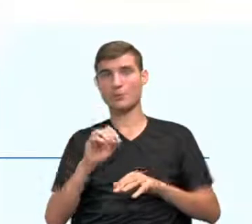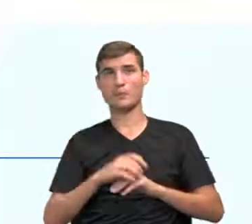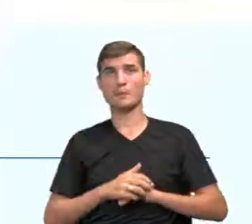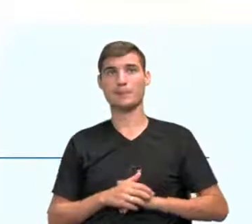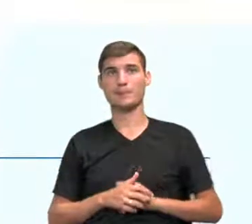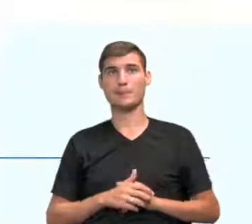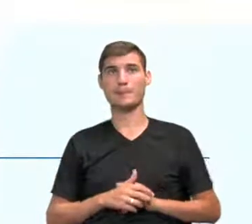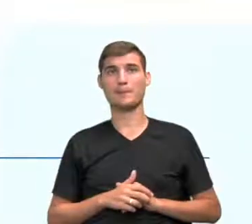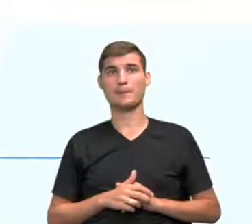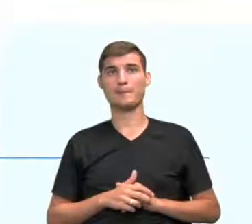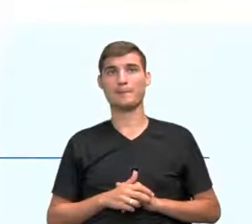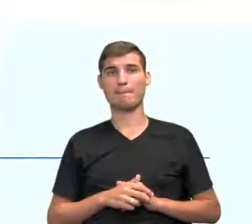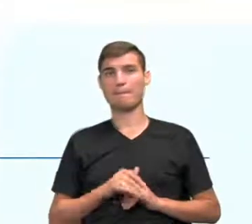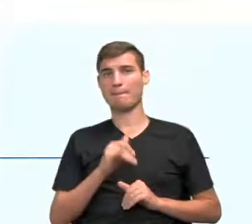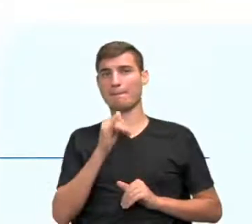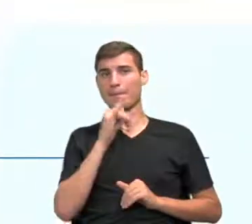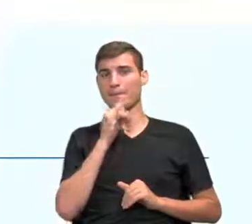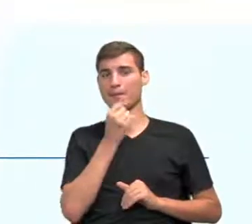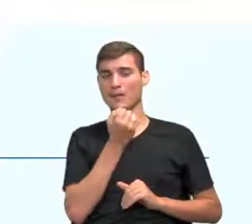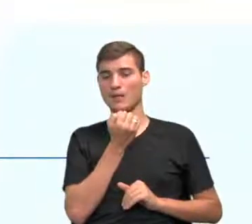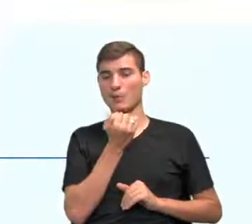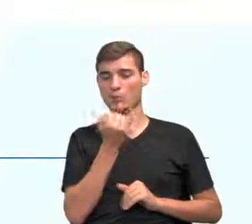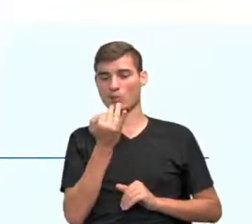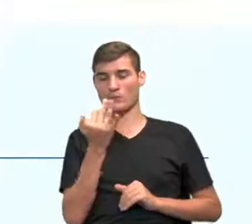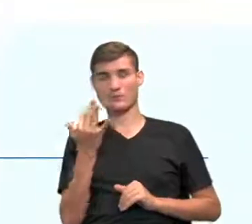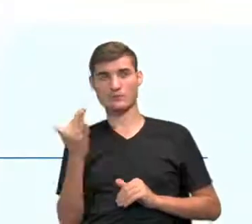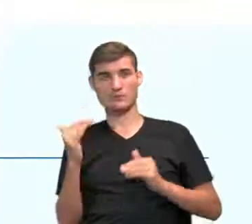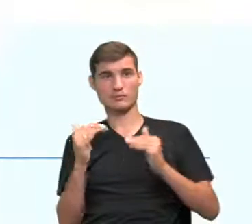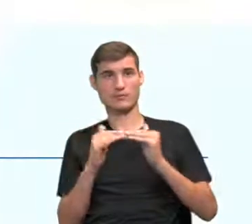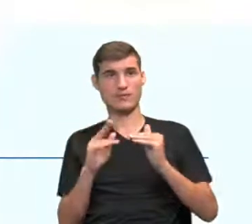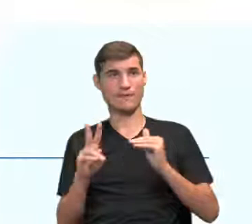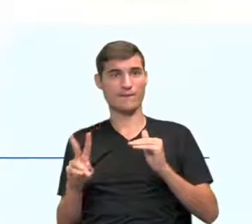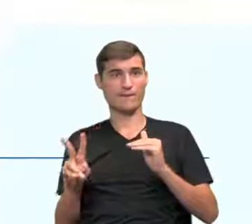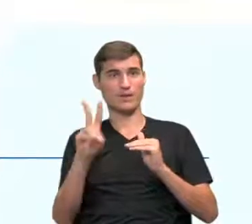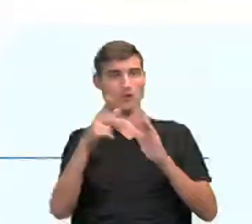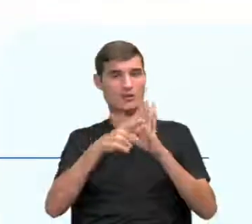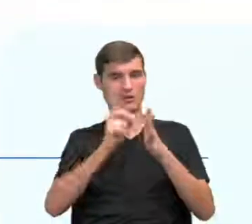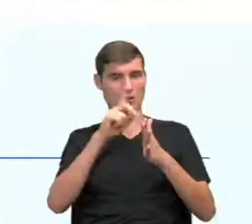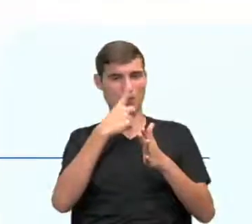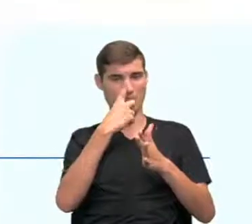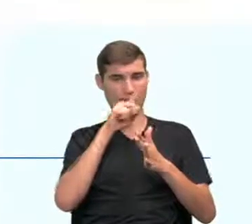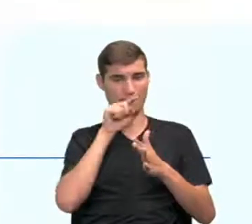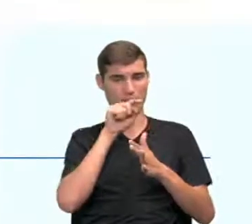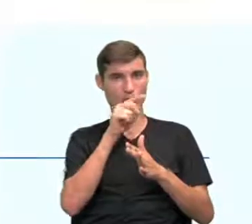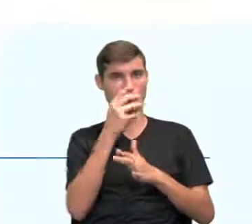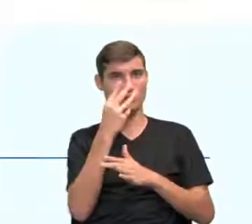Digamos que, na hora que eu quantizei, o valor que era 1.3,